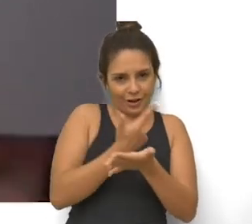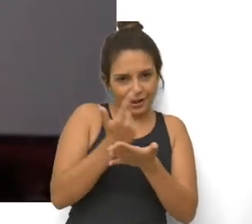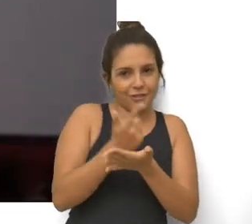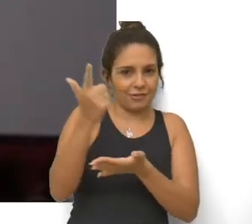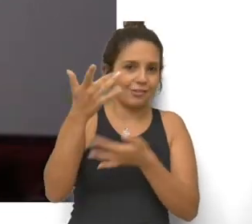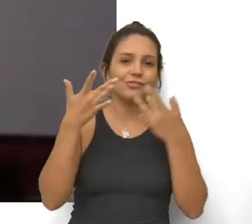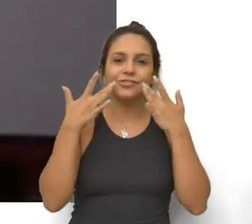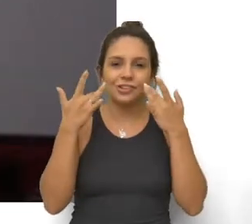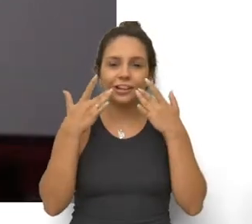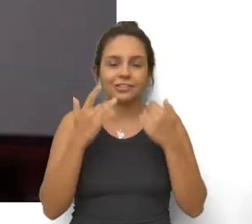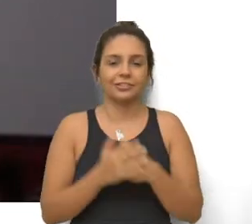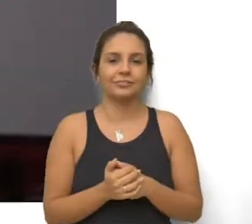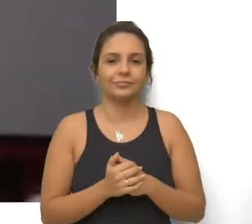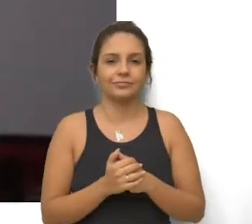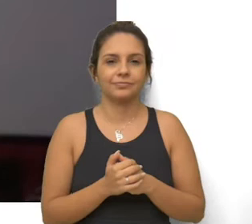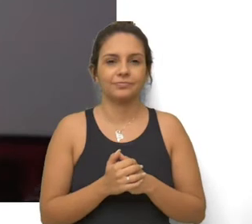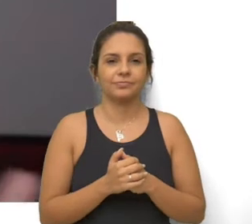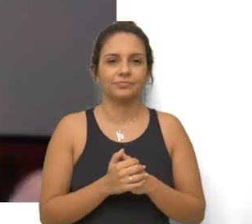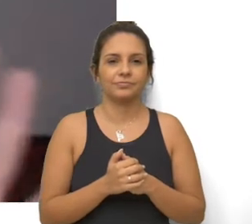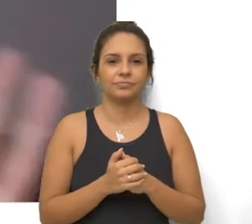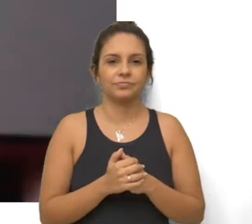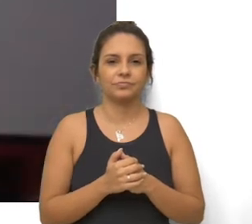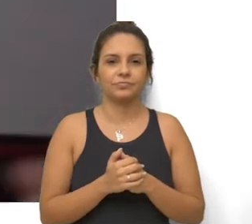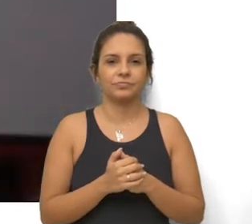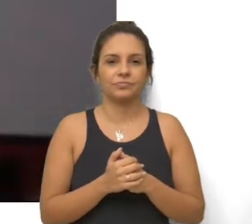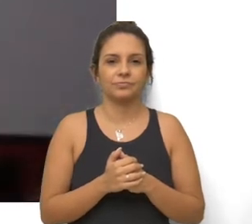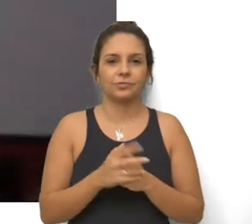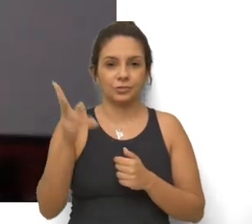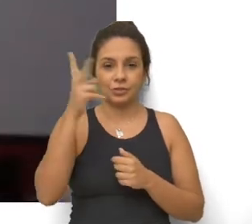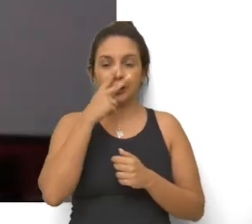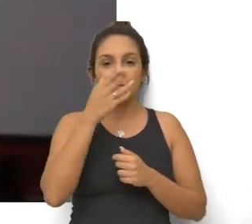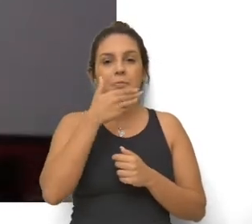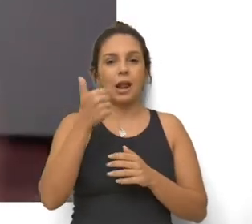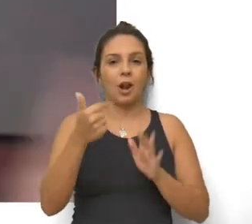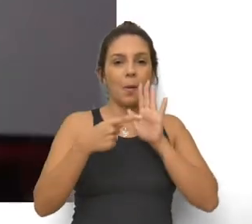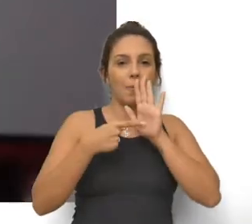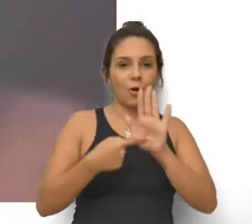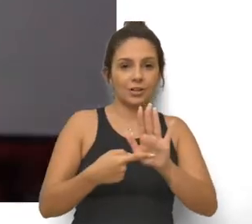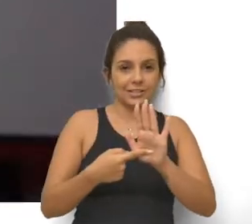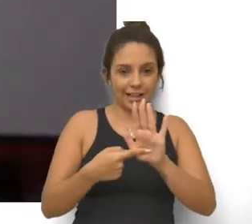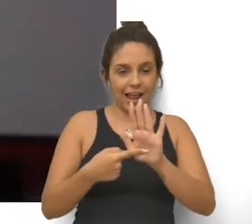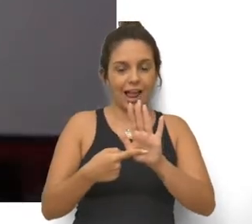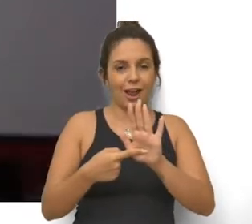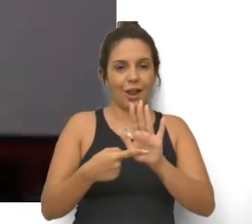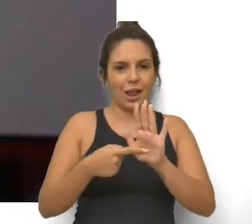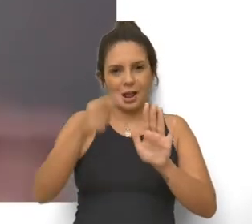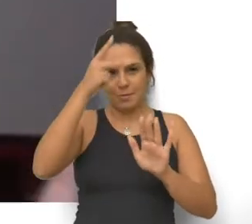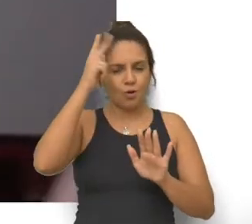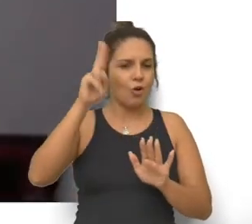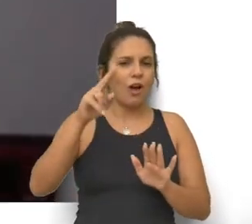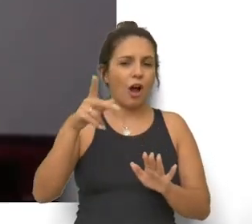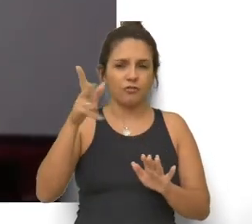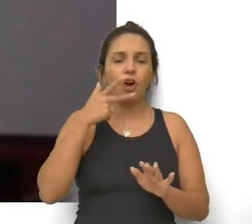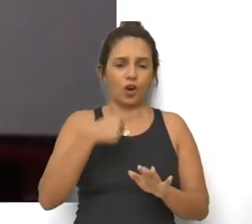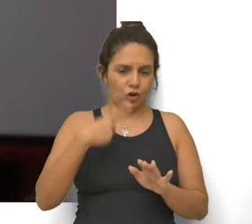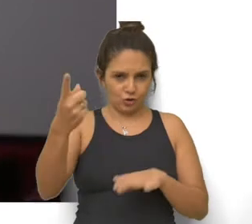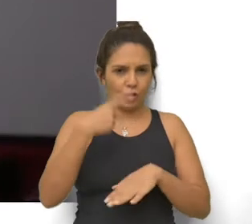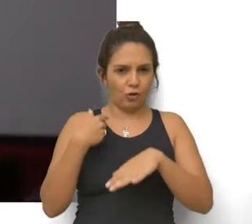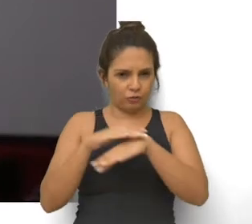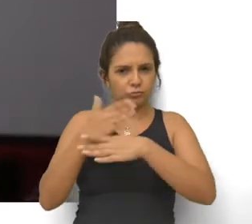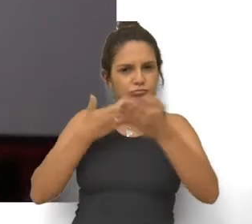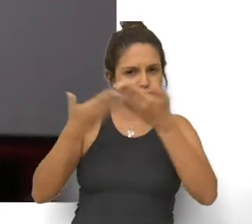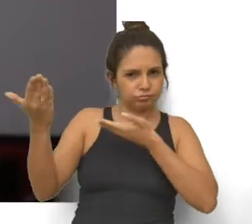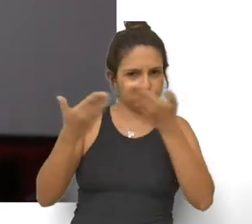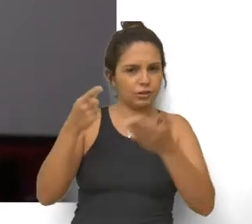que ela disse, olha, acho melhor a gente mostrar isso aqui para alguém que não entenda, nunca tinha ouvido falar nesse assunto, para saber se